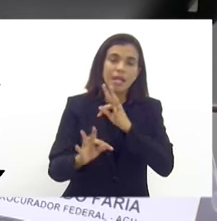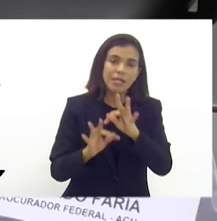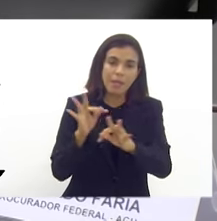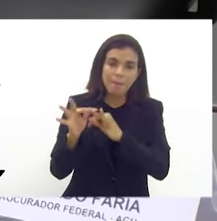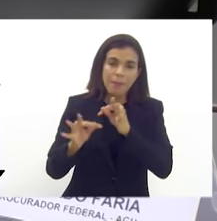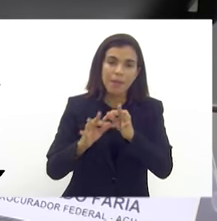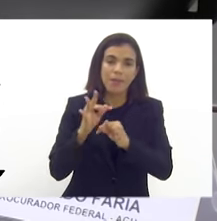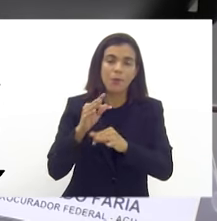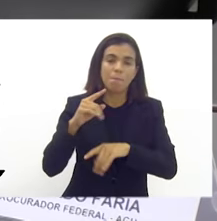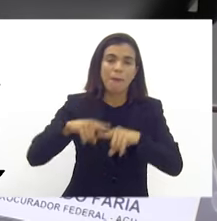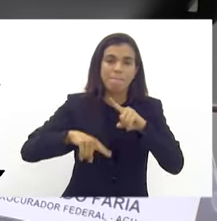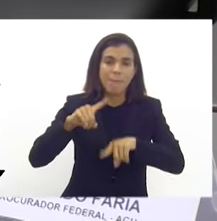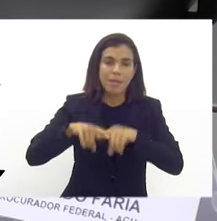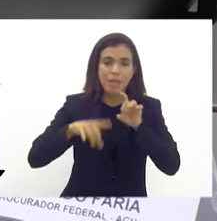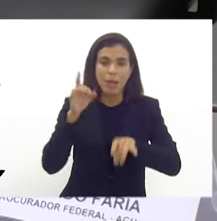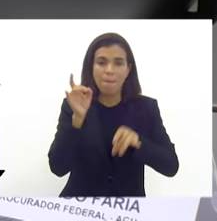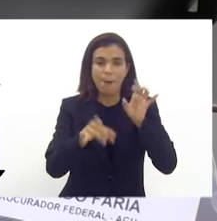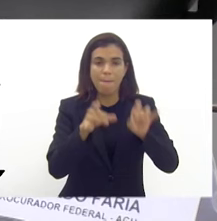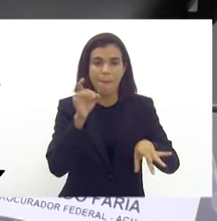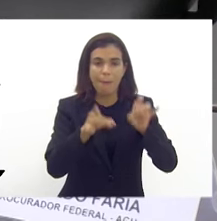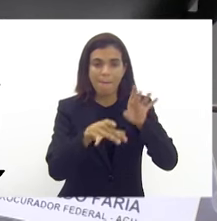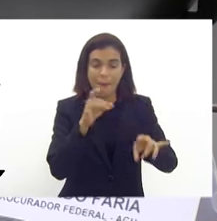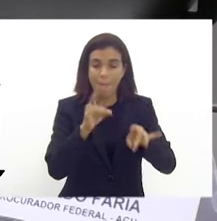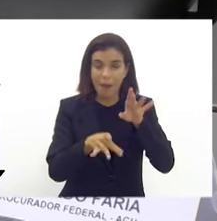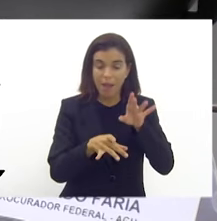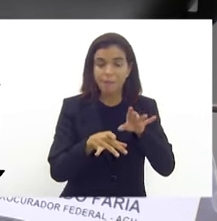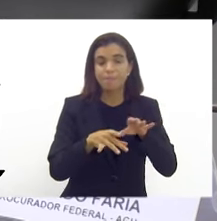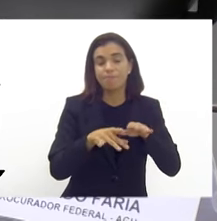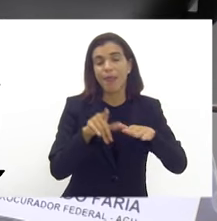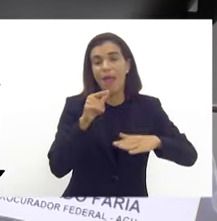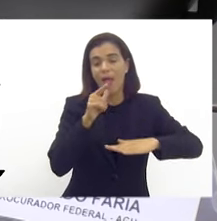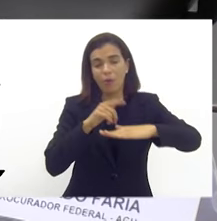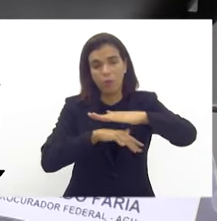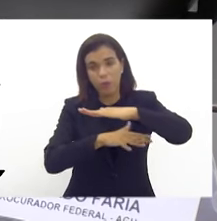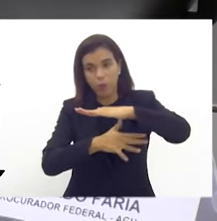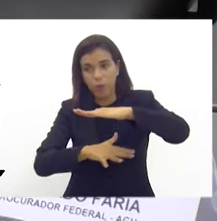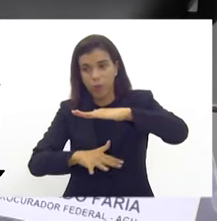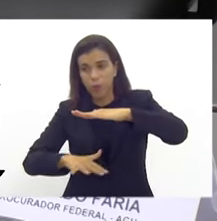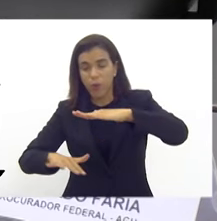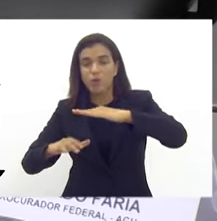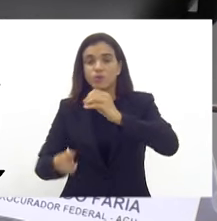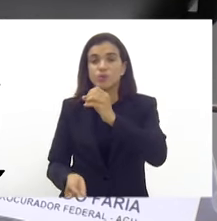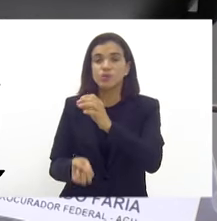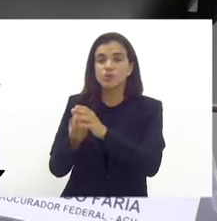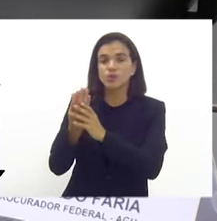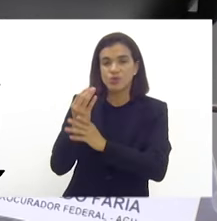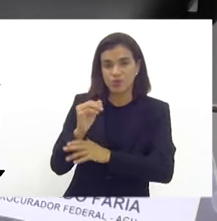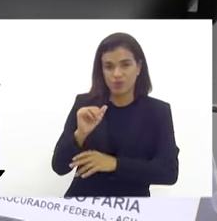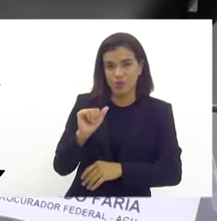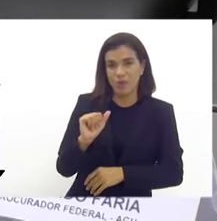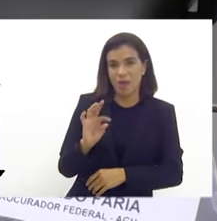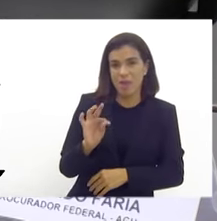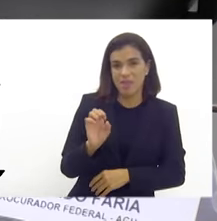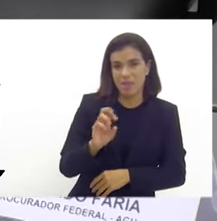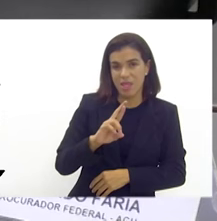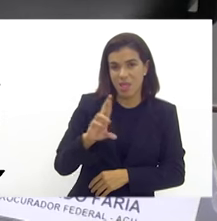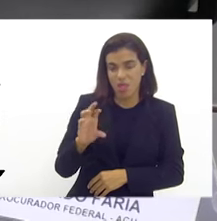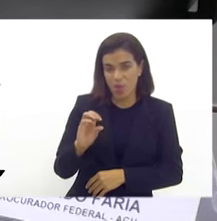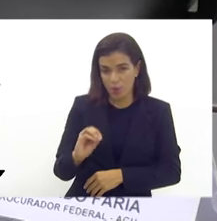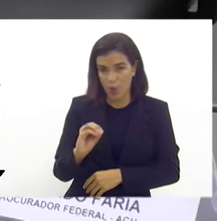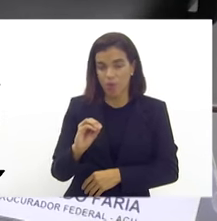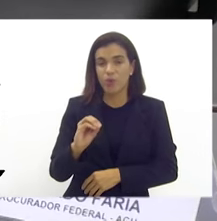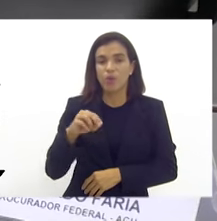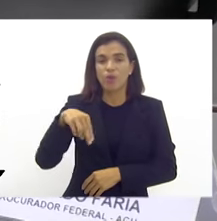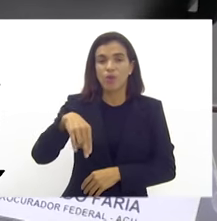municípios da bacia hidrográfica De onde surgiu o Aterro de Novo Iguaçu que é hoje exemplo no mundo por captação de